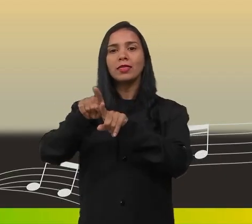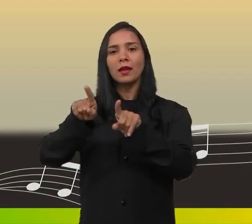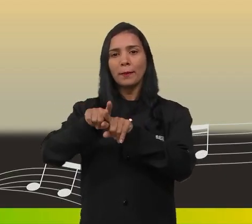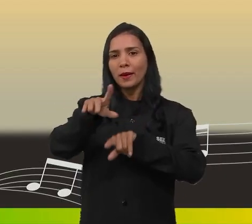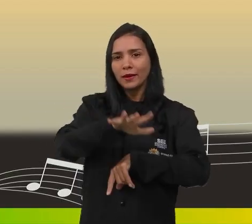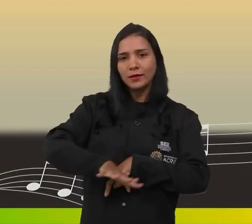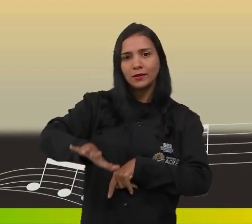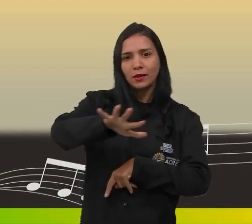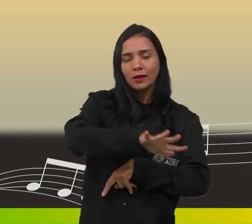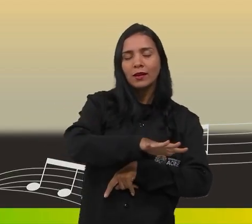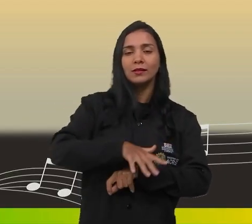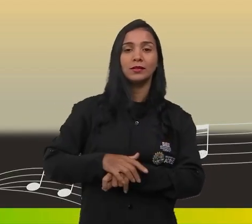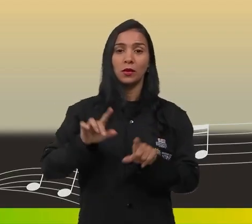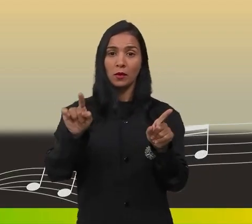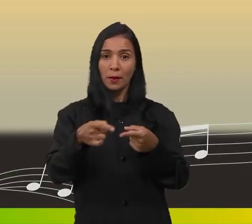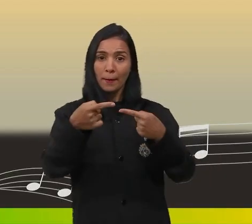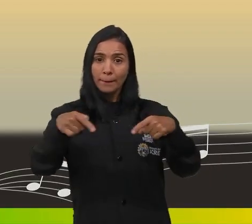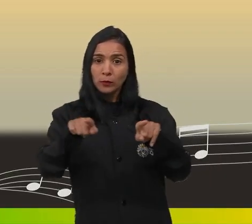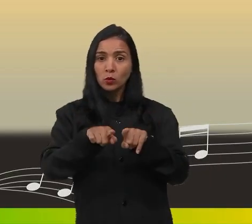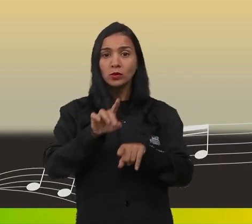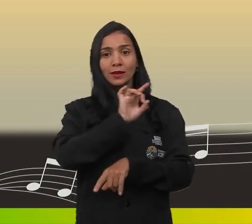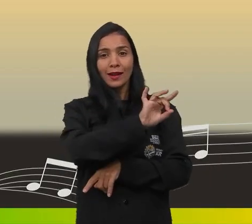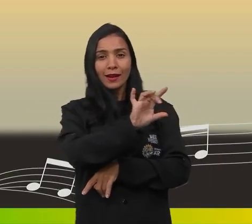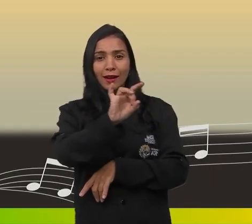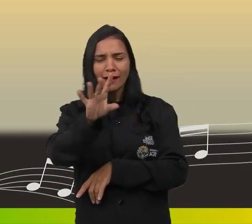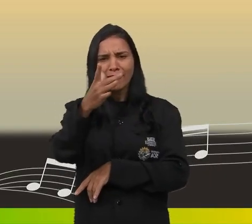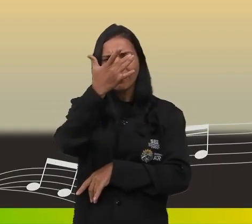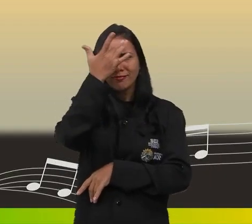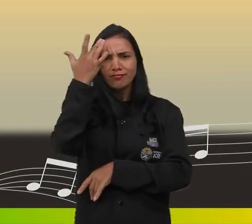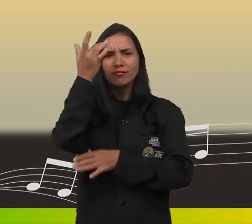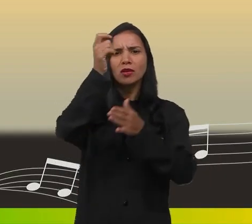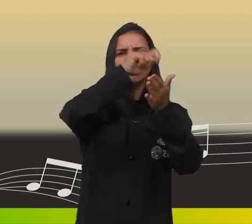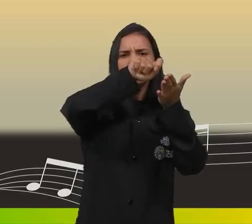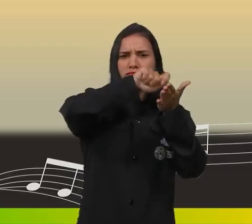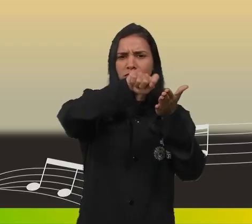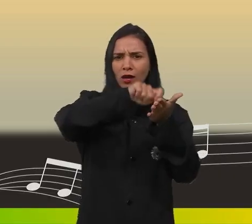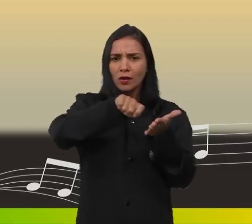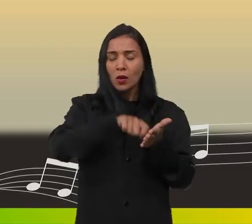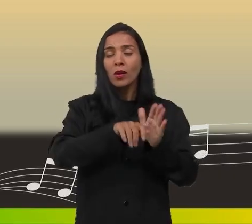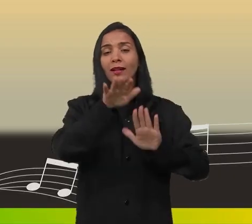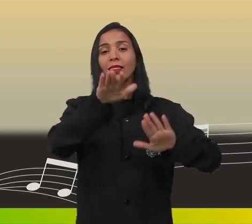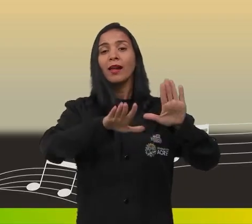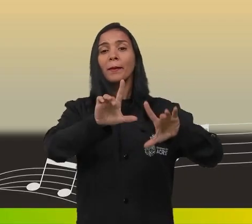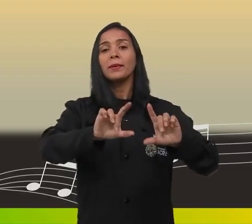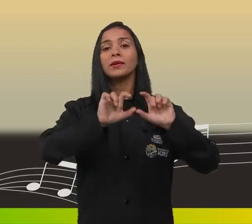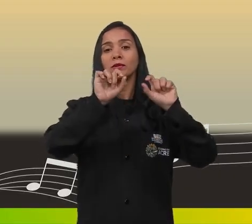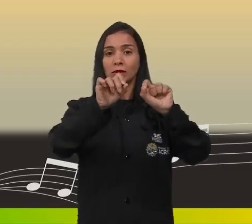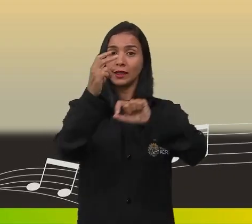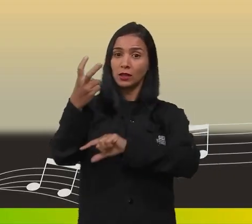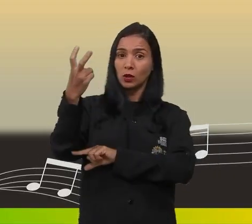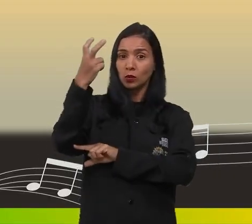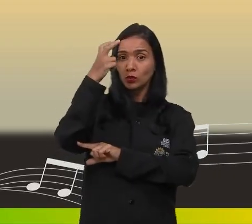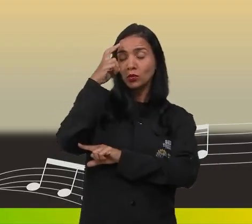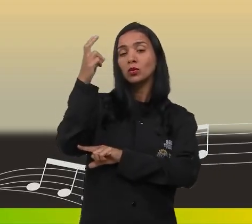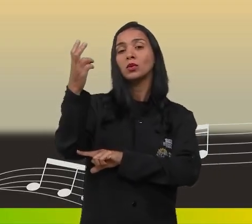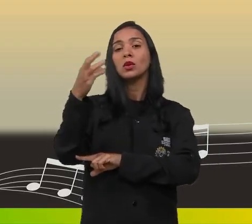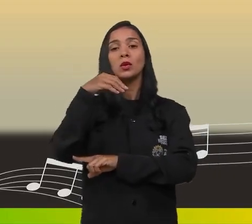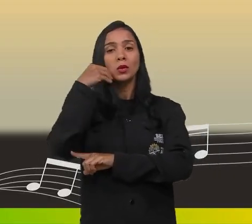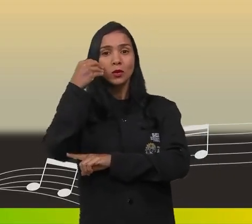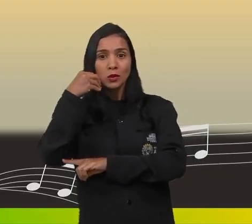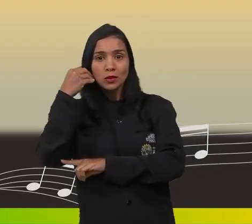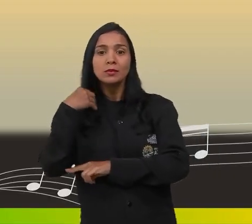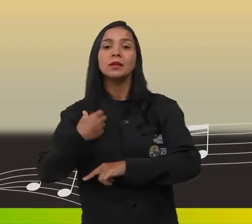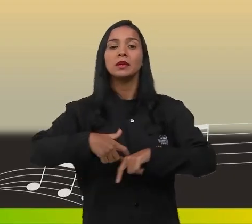A música que cada um compõe depende do lugar e da época em que vive, dos sons que conhece e dos quais